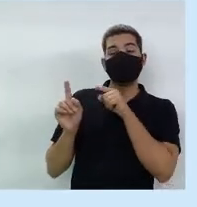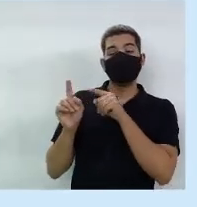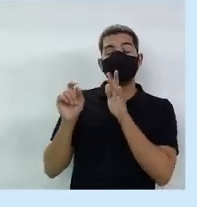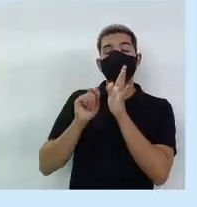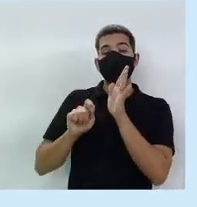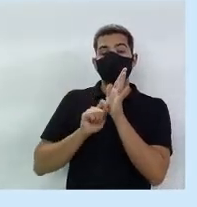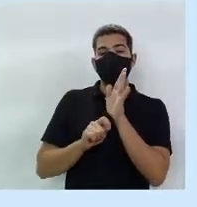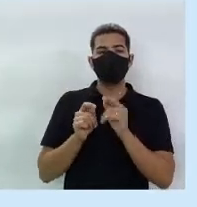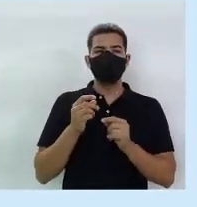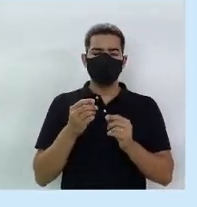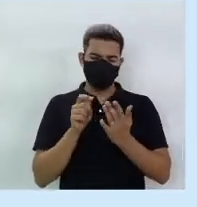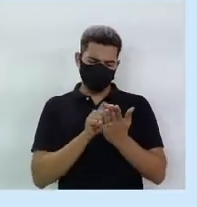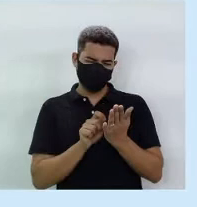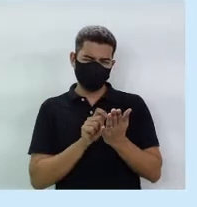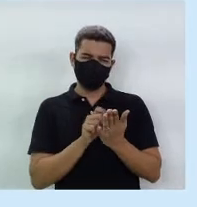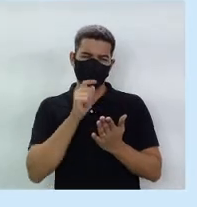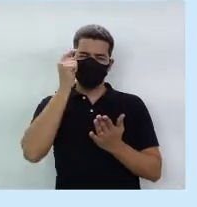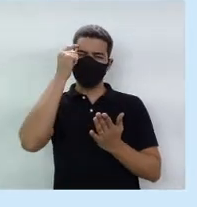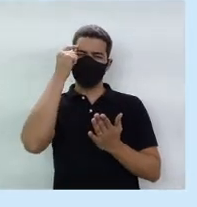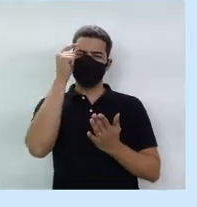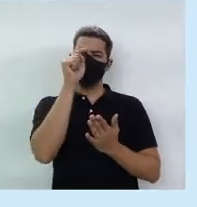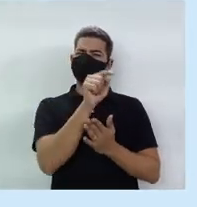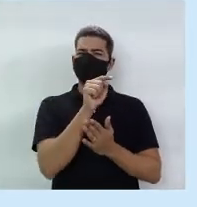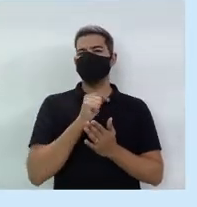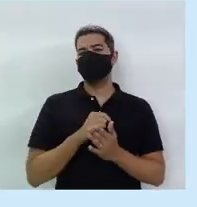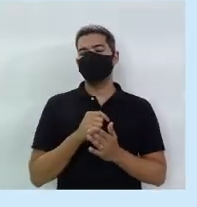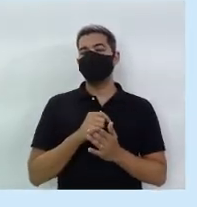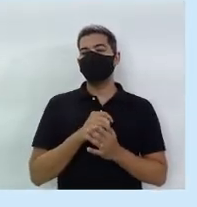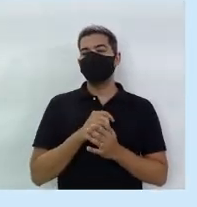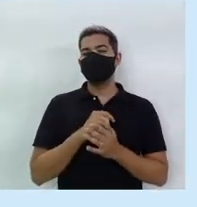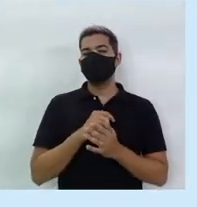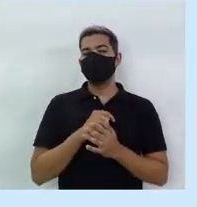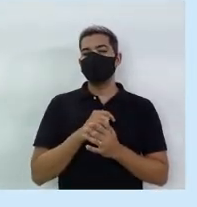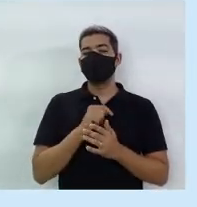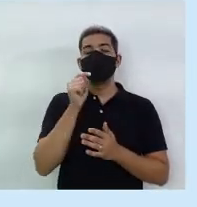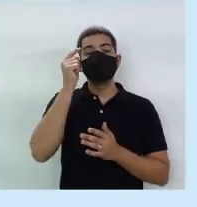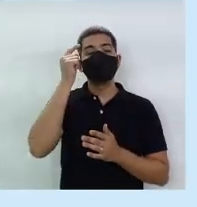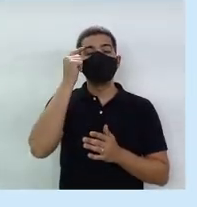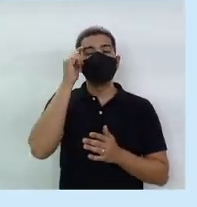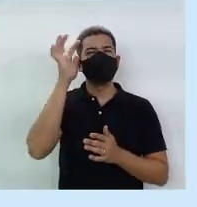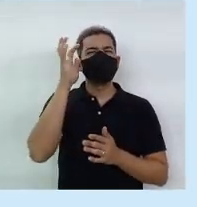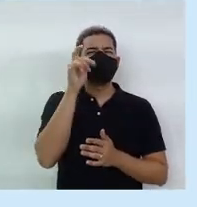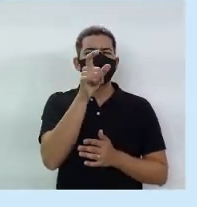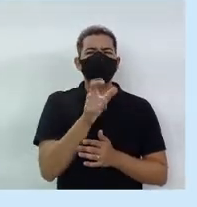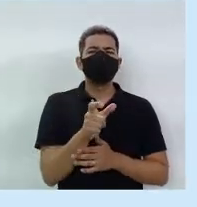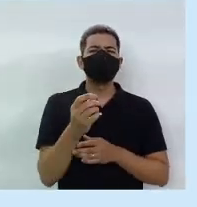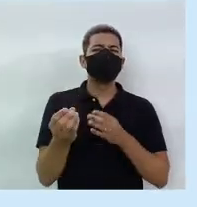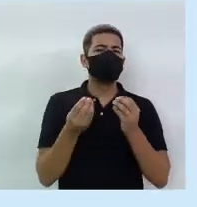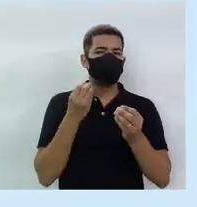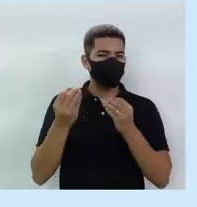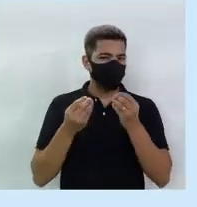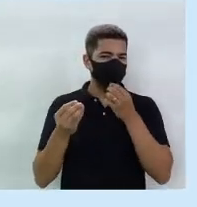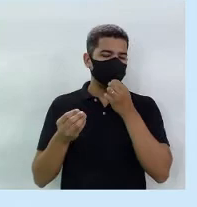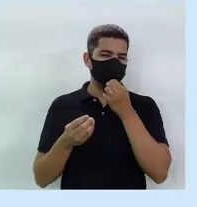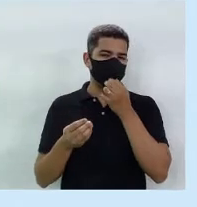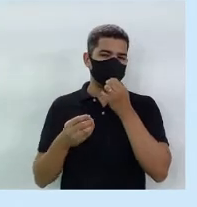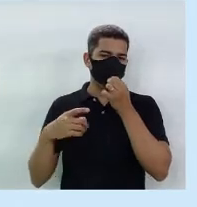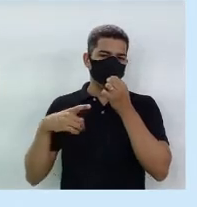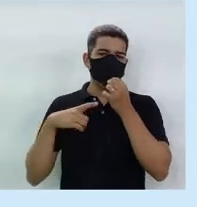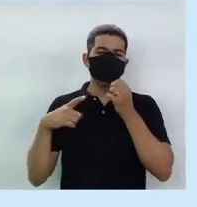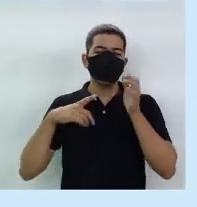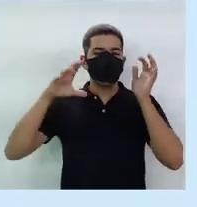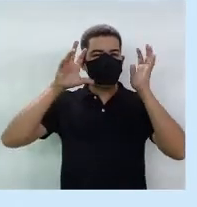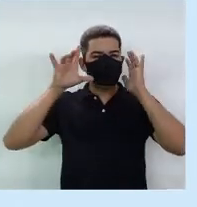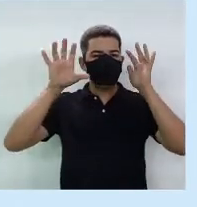intencionalidade. Sempre que nós produzimos um texto, nós temos uma intenção, certo? Essa intenção justamente